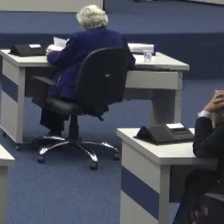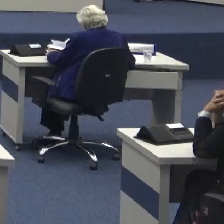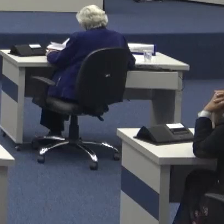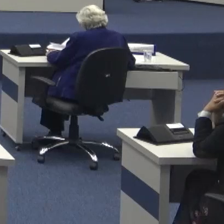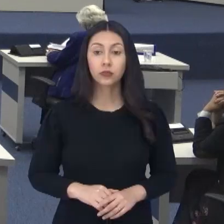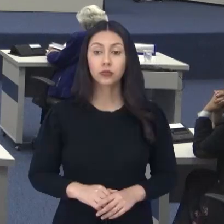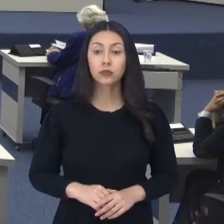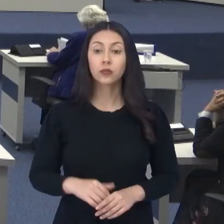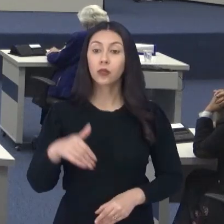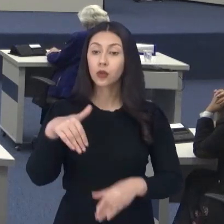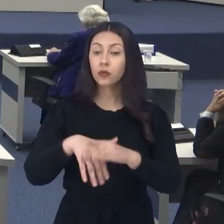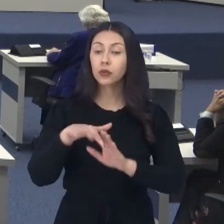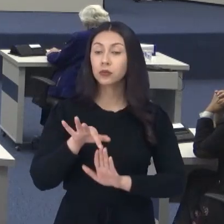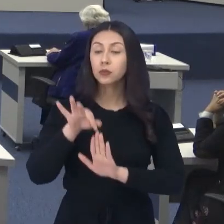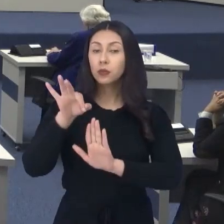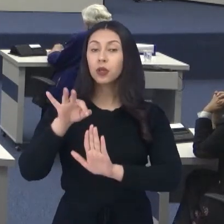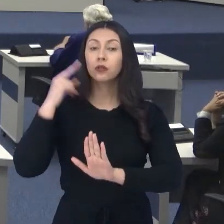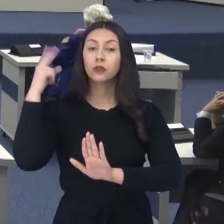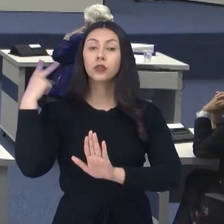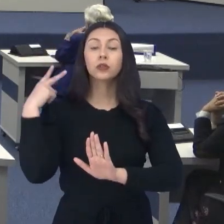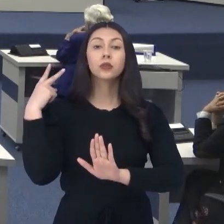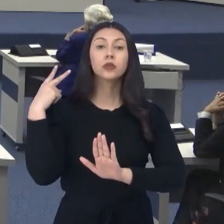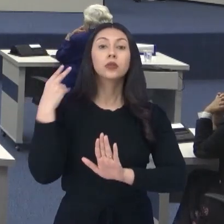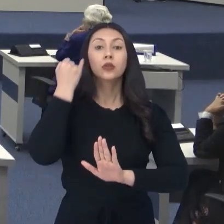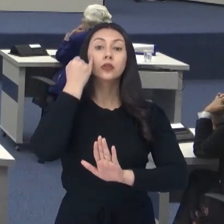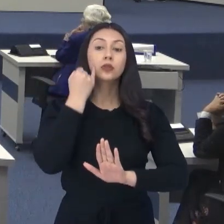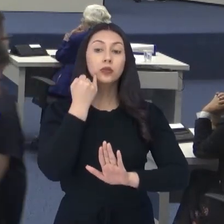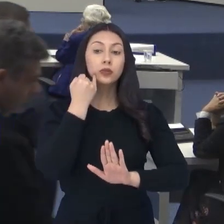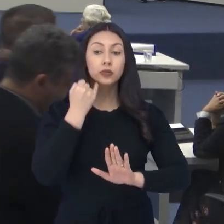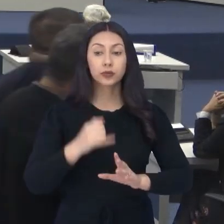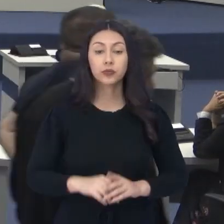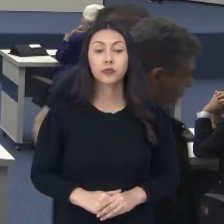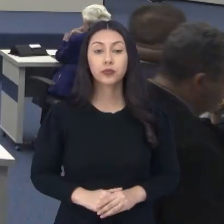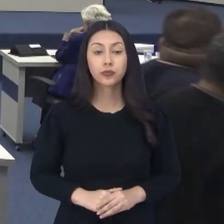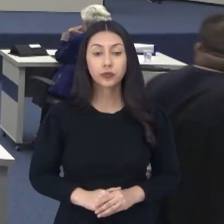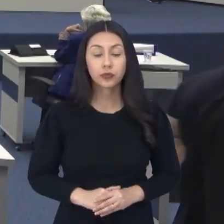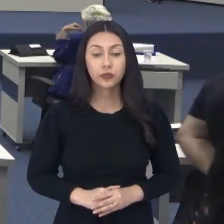Encaminhamento de votação, vereador José Luiz Nunes. Senhor